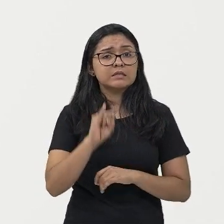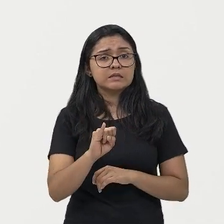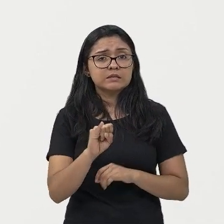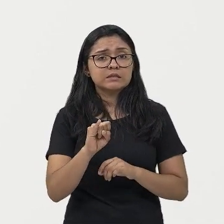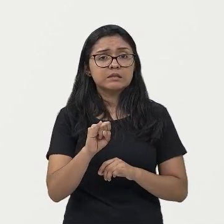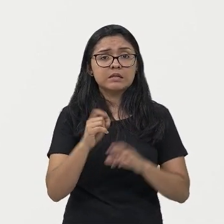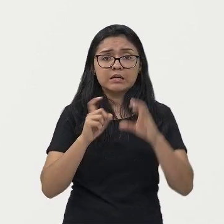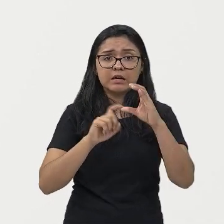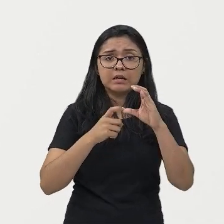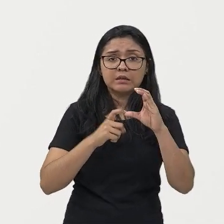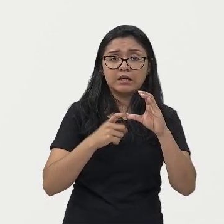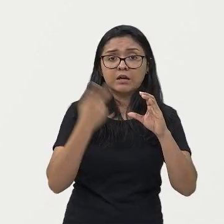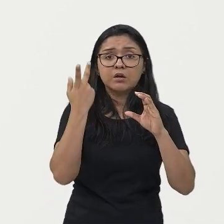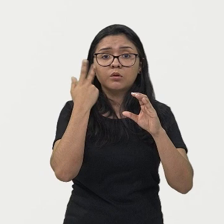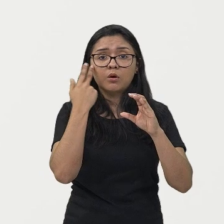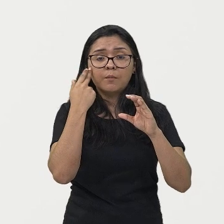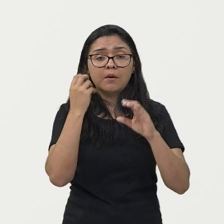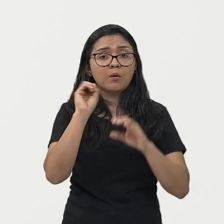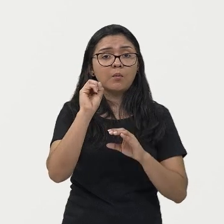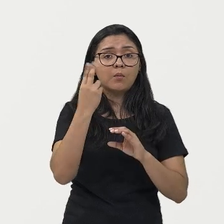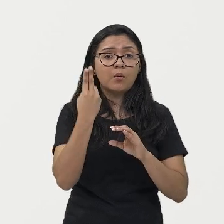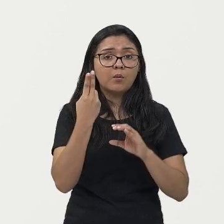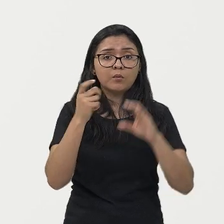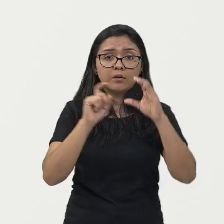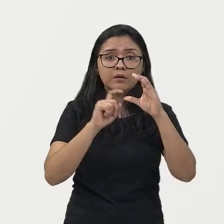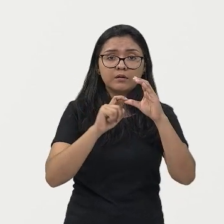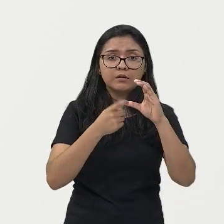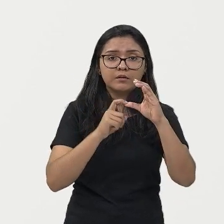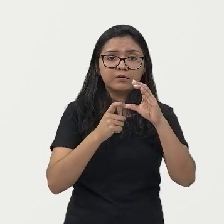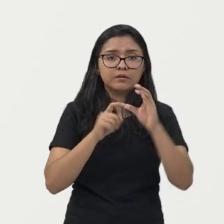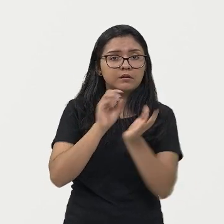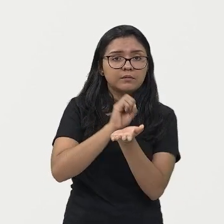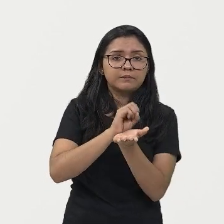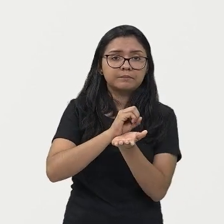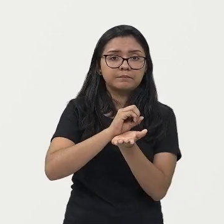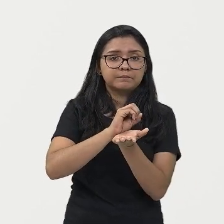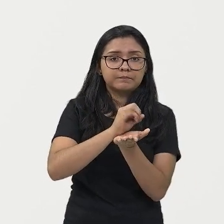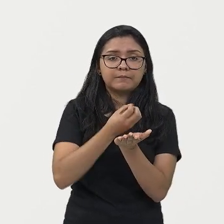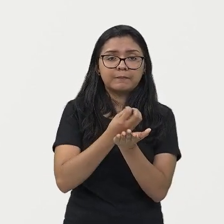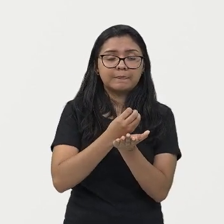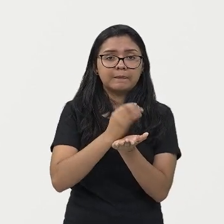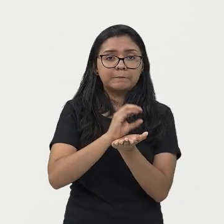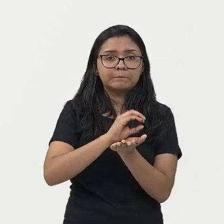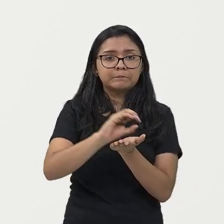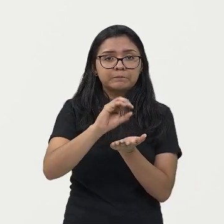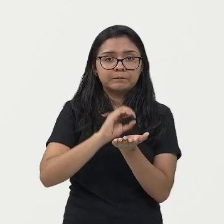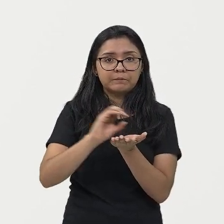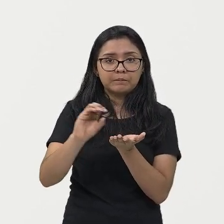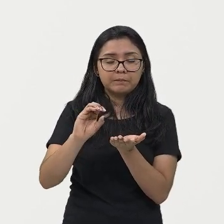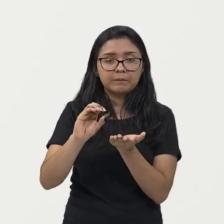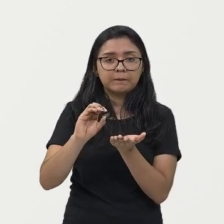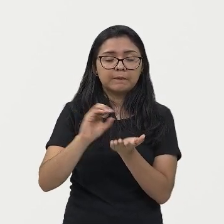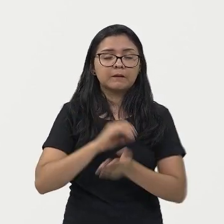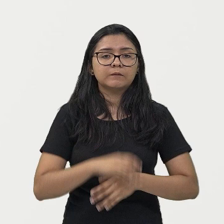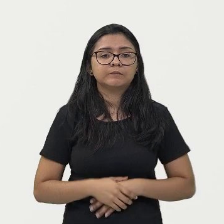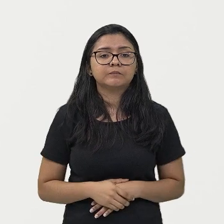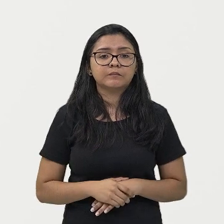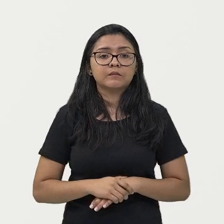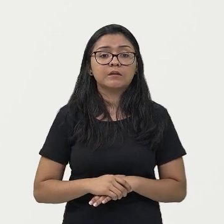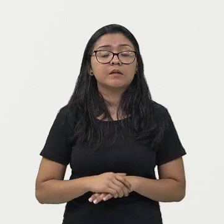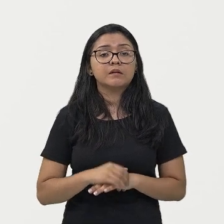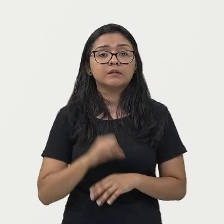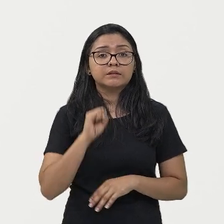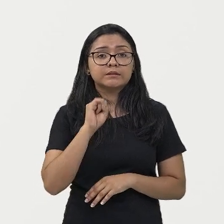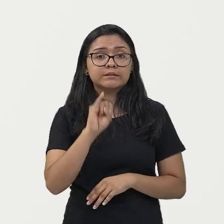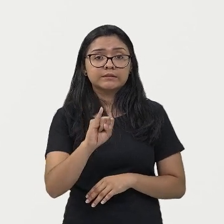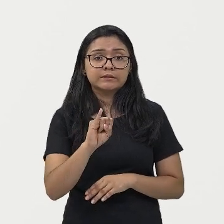ou cadeia ramificada. Ó, ela vai ser cadeia normal se